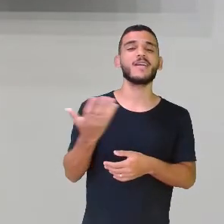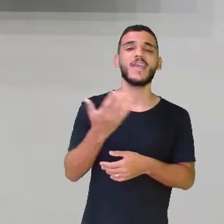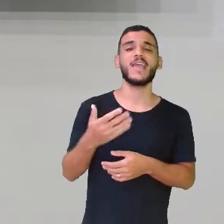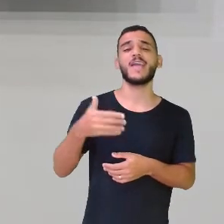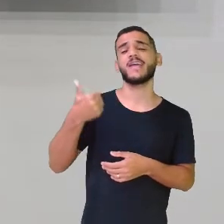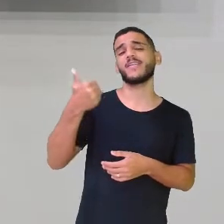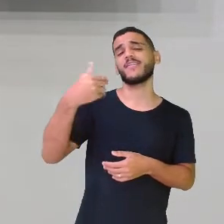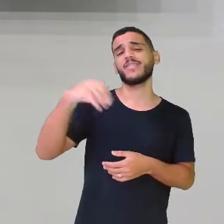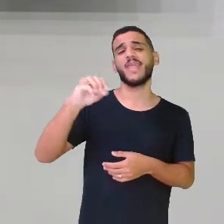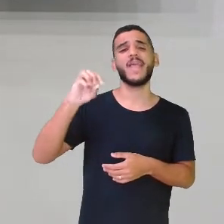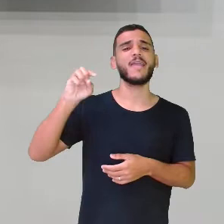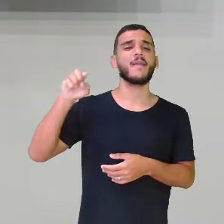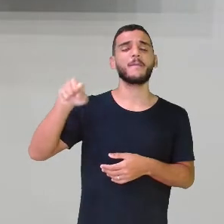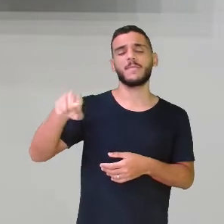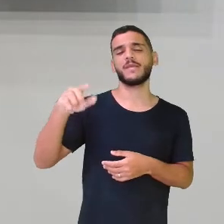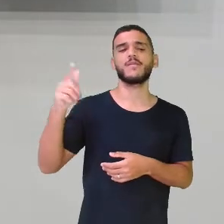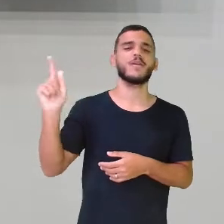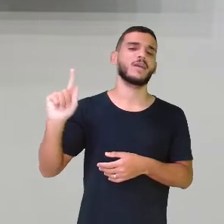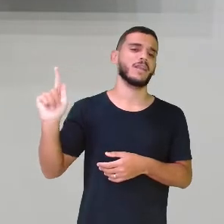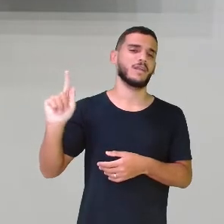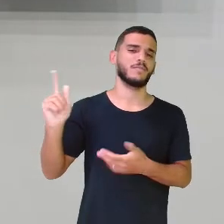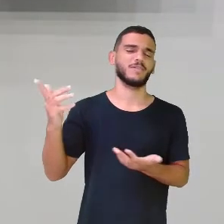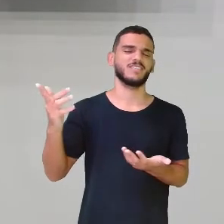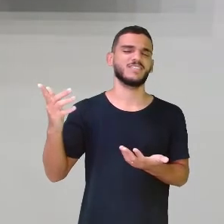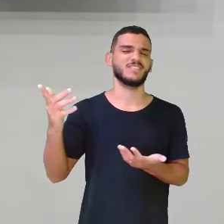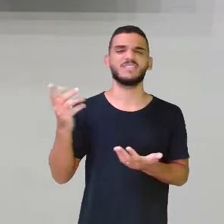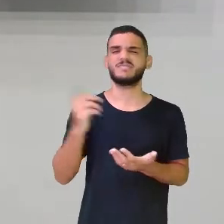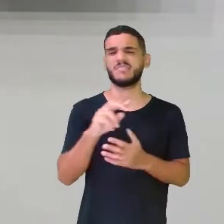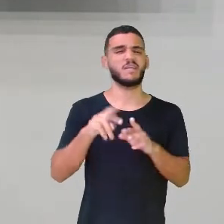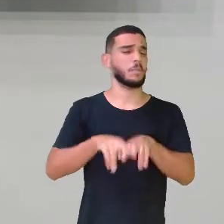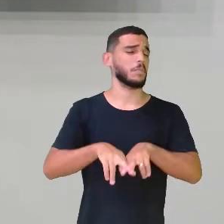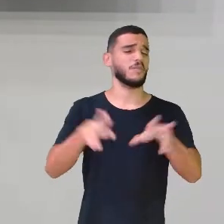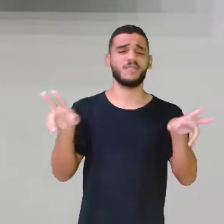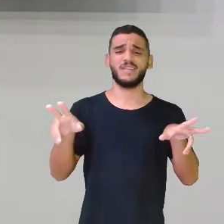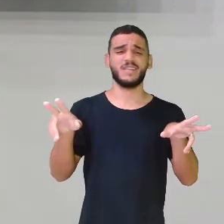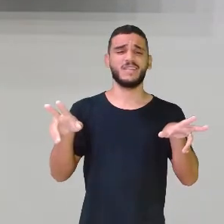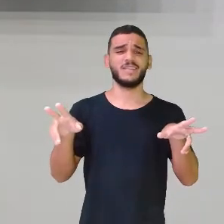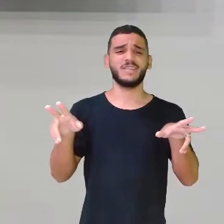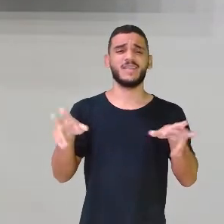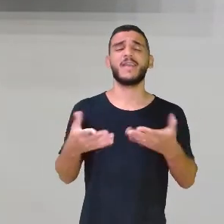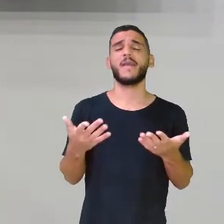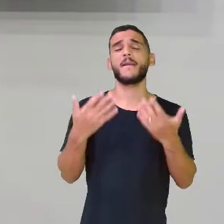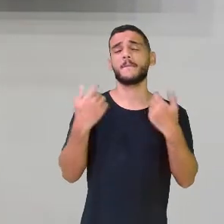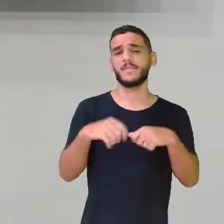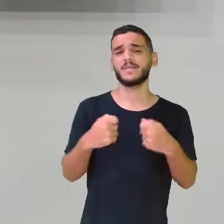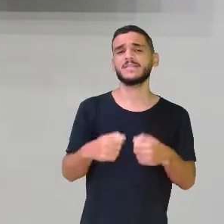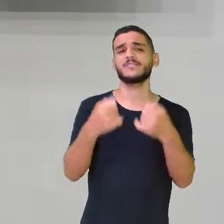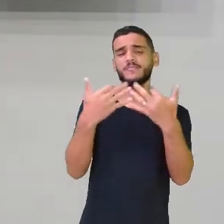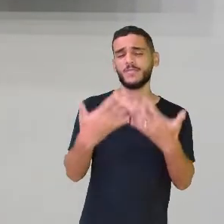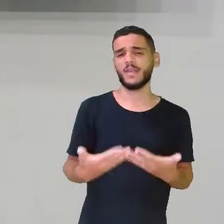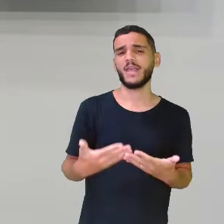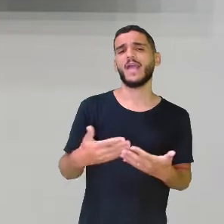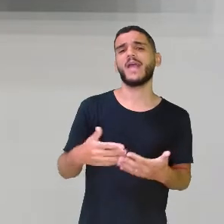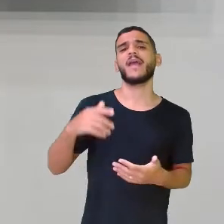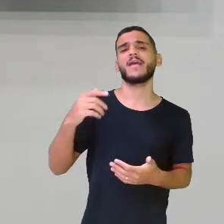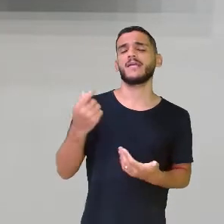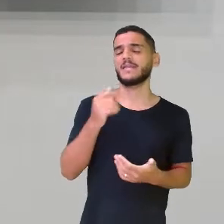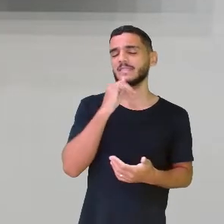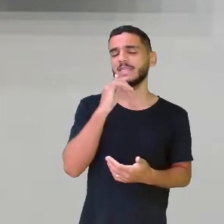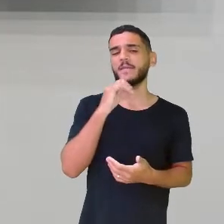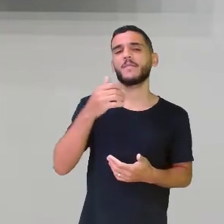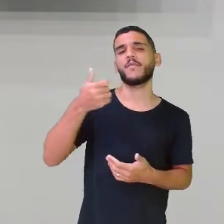quilos de comida para cachorro. Não é assim? Então, dependendo, a cada 1000 gramas, a gente parte para